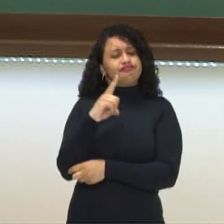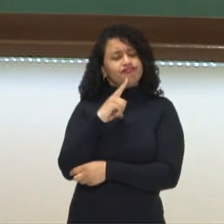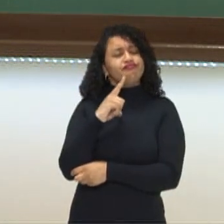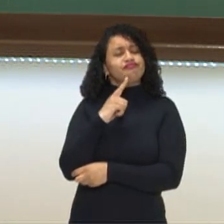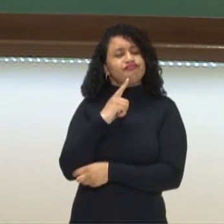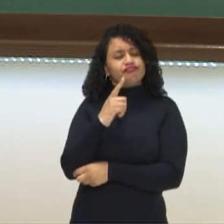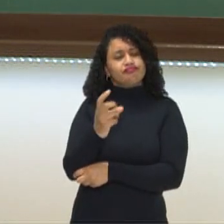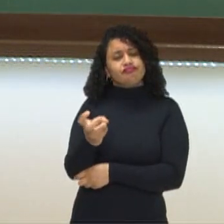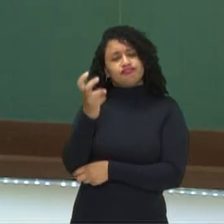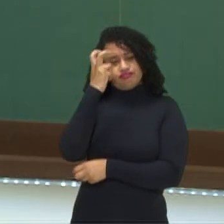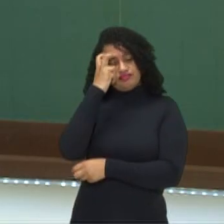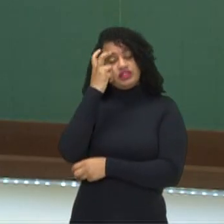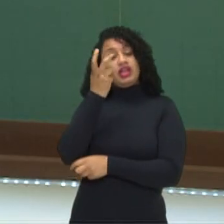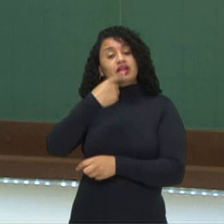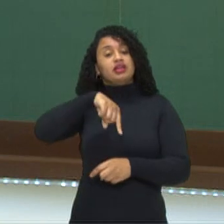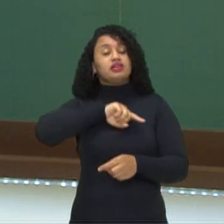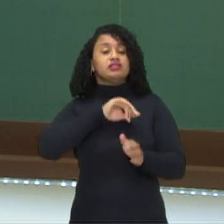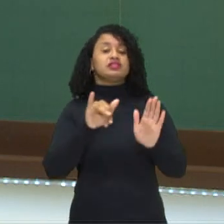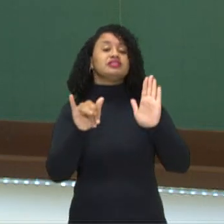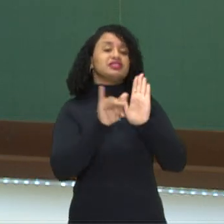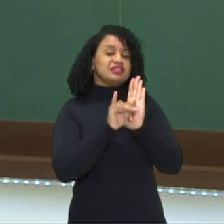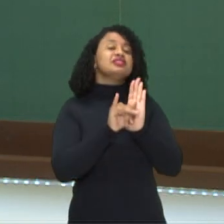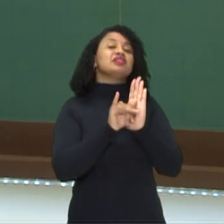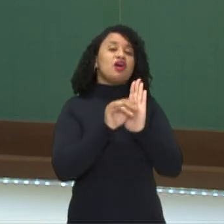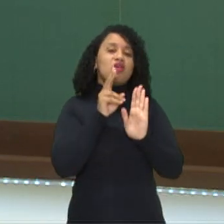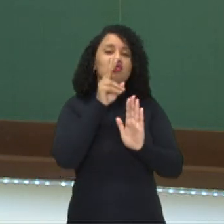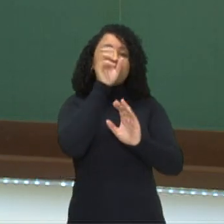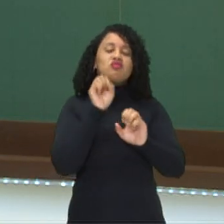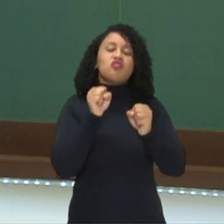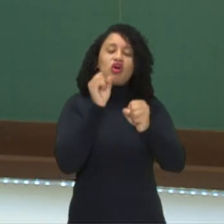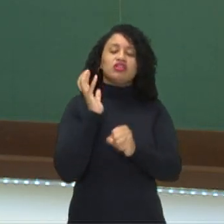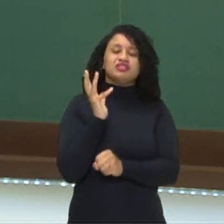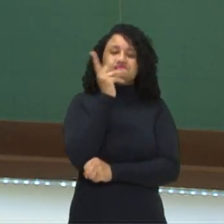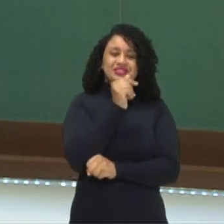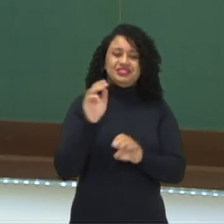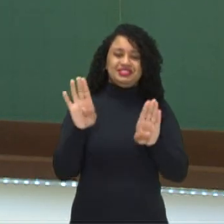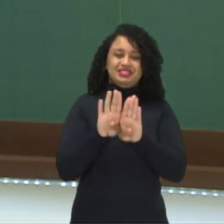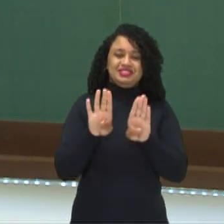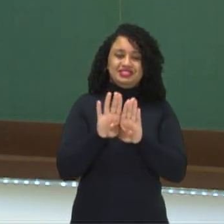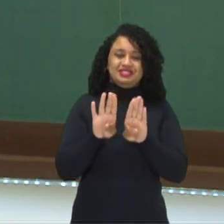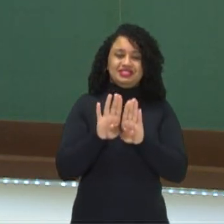grande, e a nossa identidade é muito forte e muito bonita.